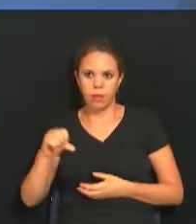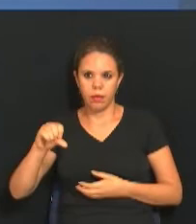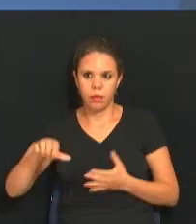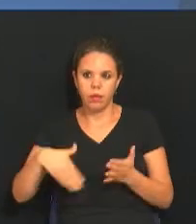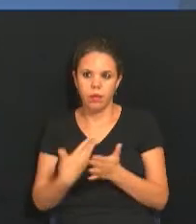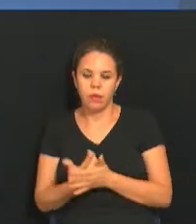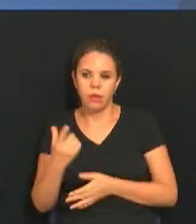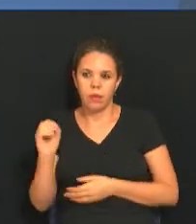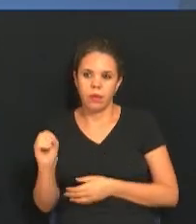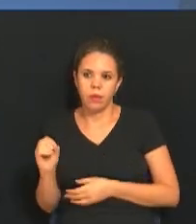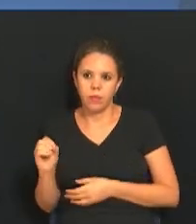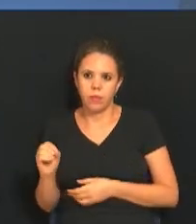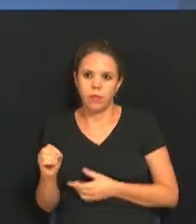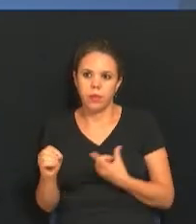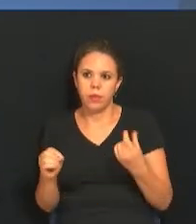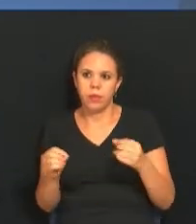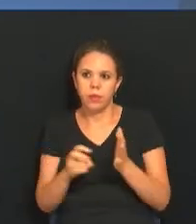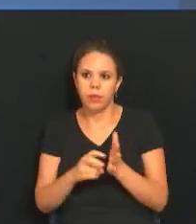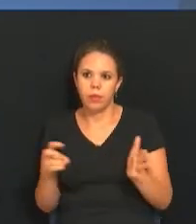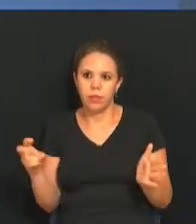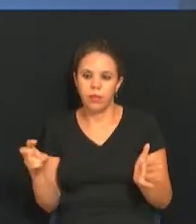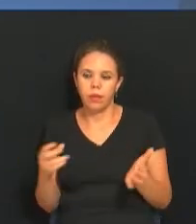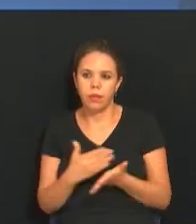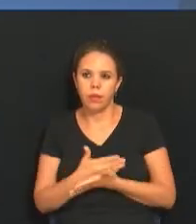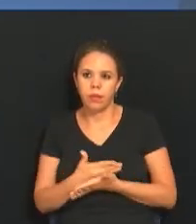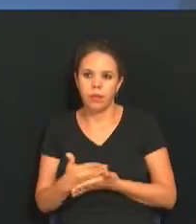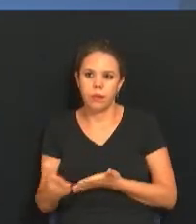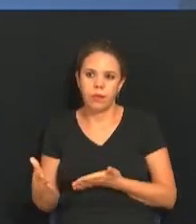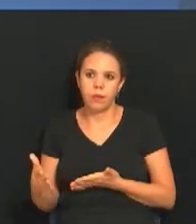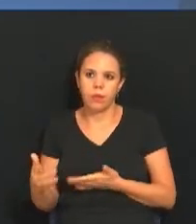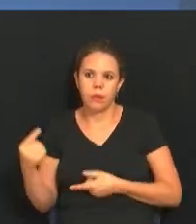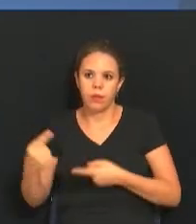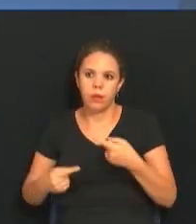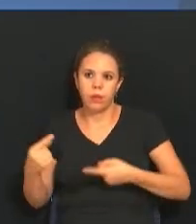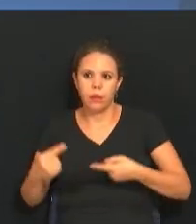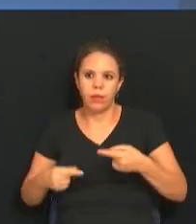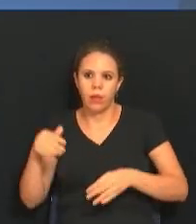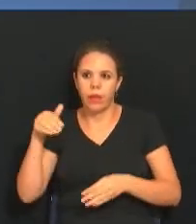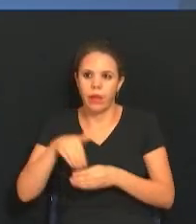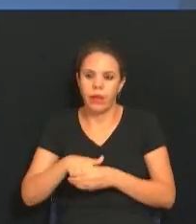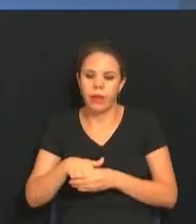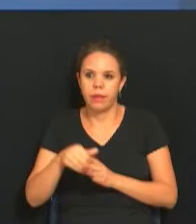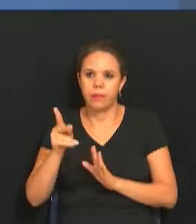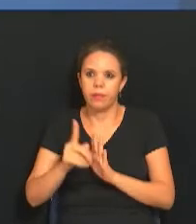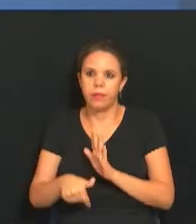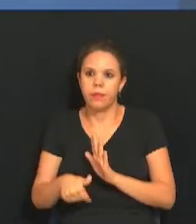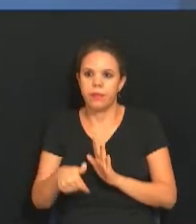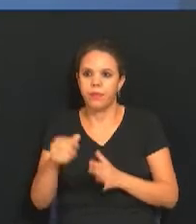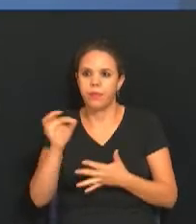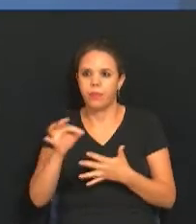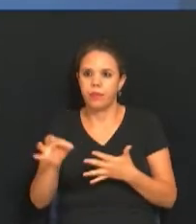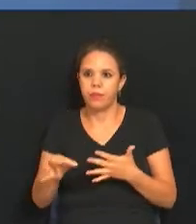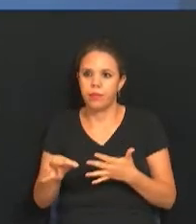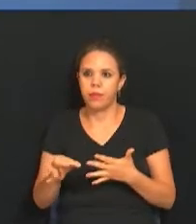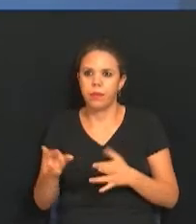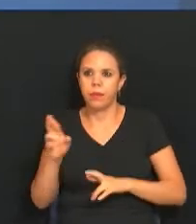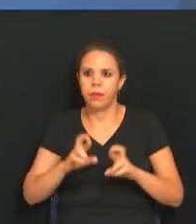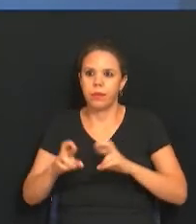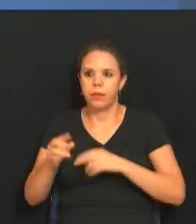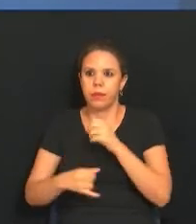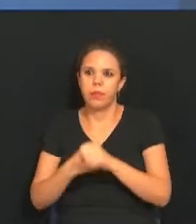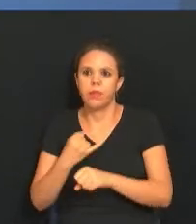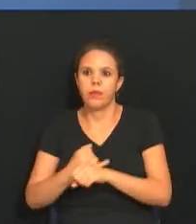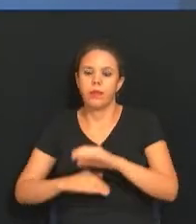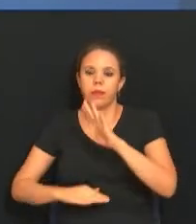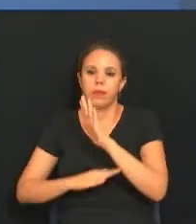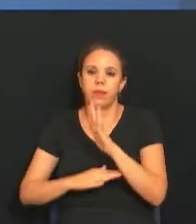10 e às 10 horas da manhã começa então a discussão e votação dos 17 itens que você confere no site da Câmara,